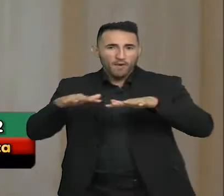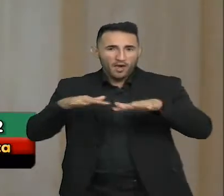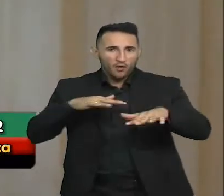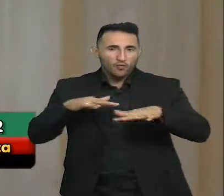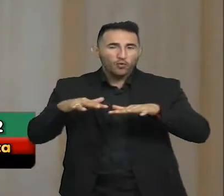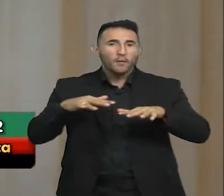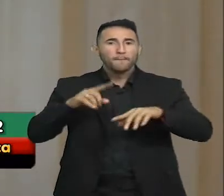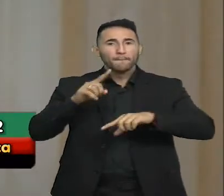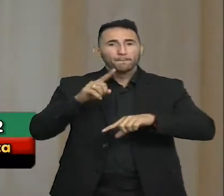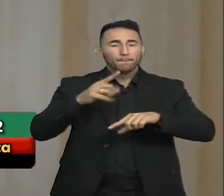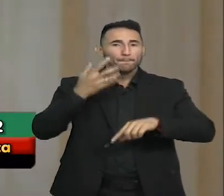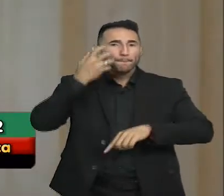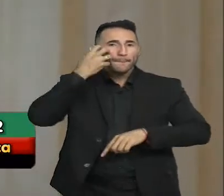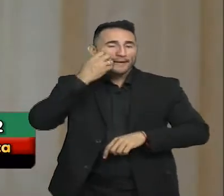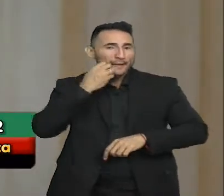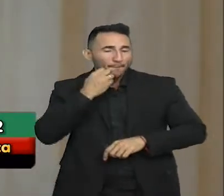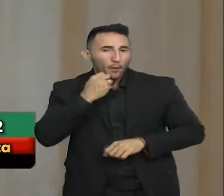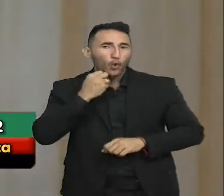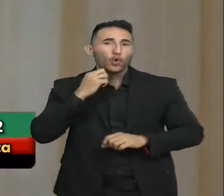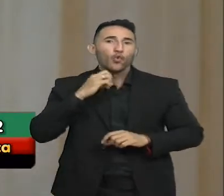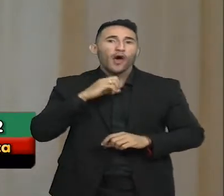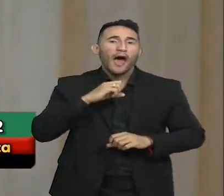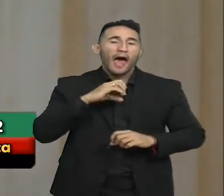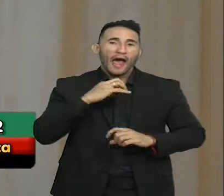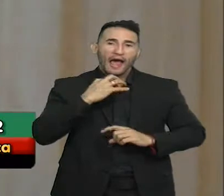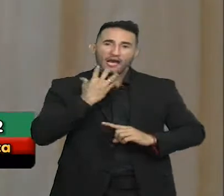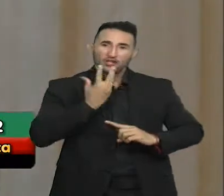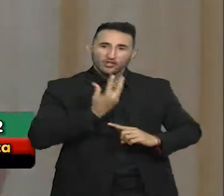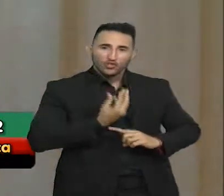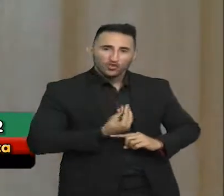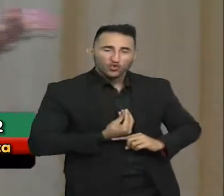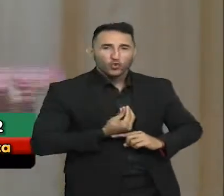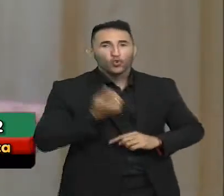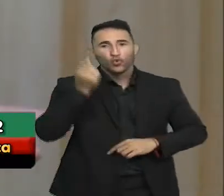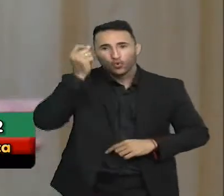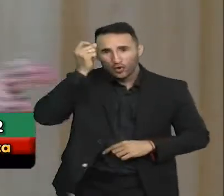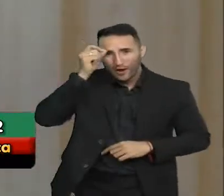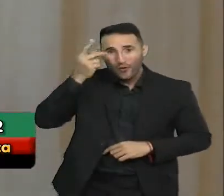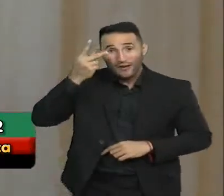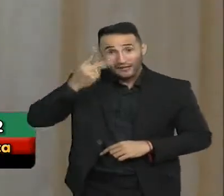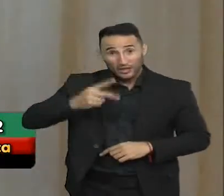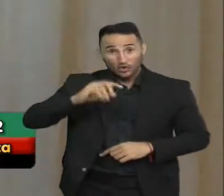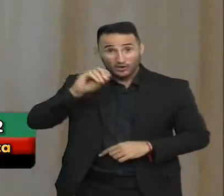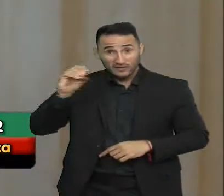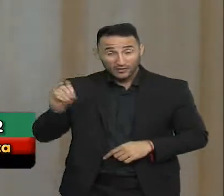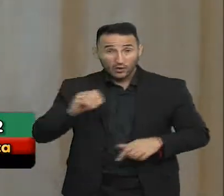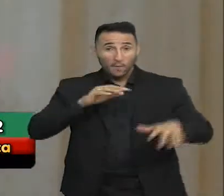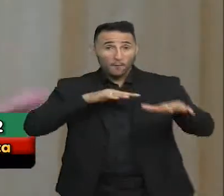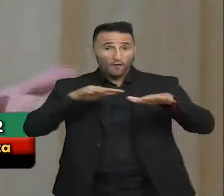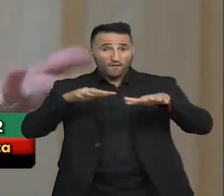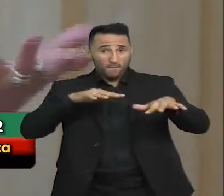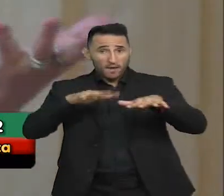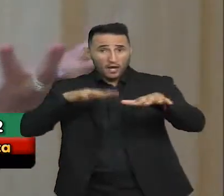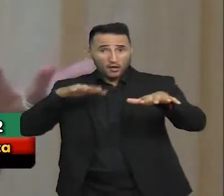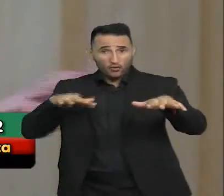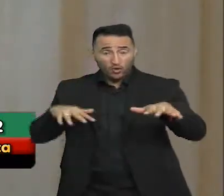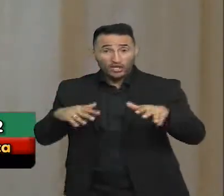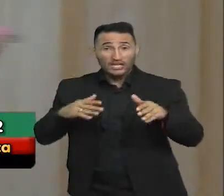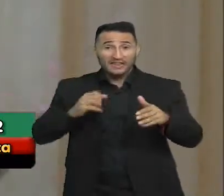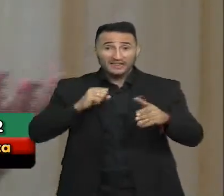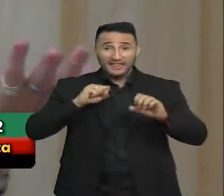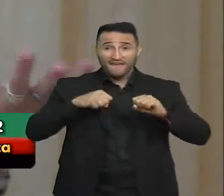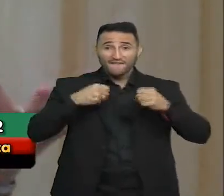do Patrimônio Histórico, Artístico e Cultural de Osasco, que é um movimento, tá, que defende a reabertura do Museu de